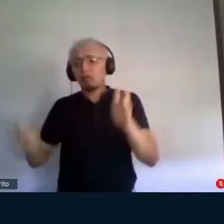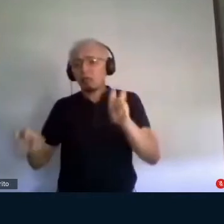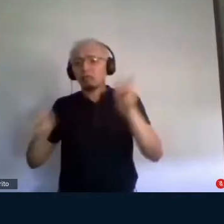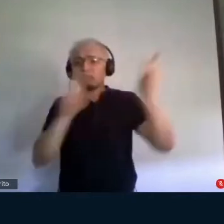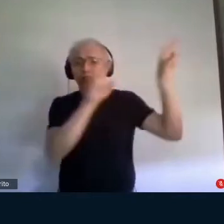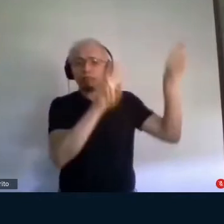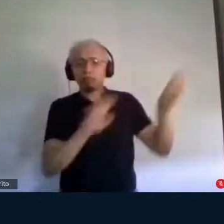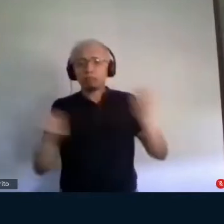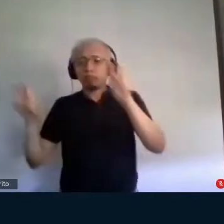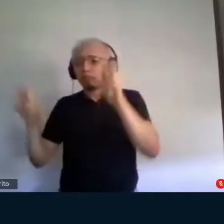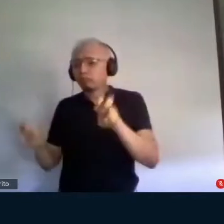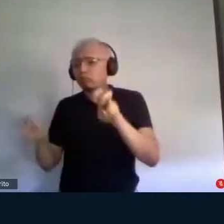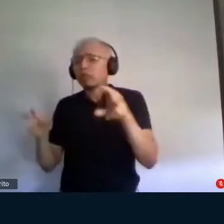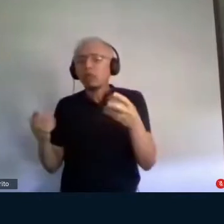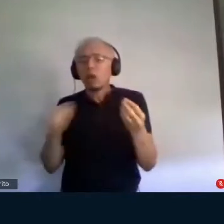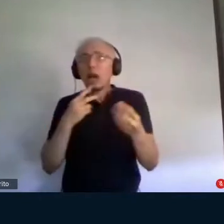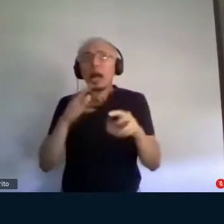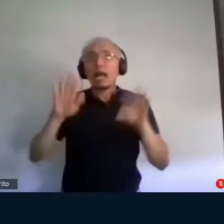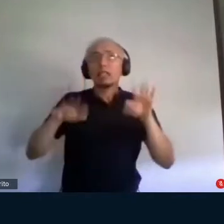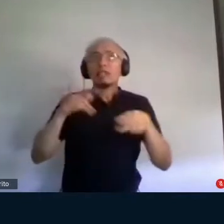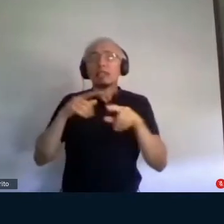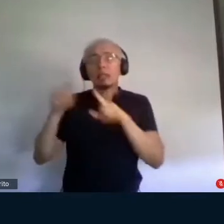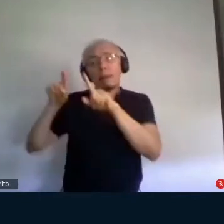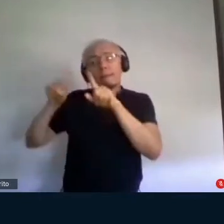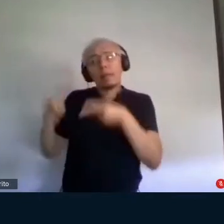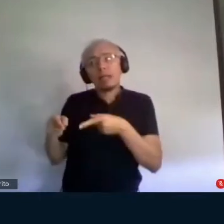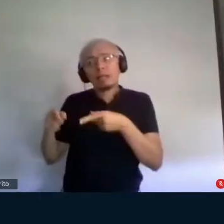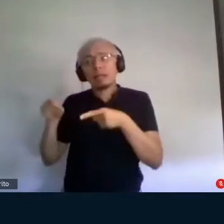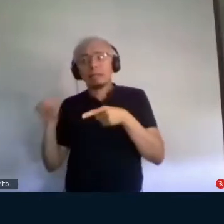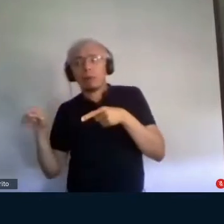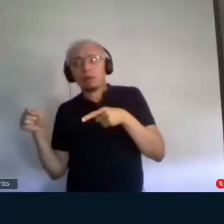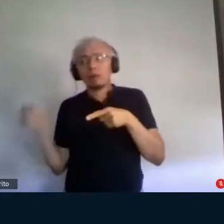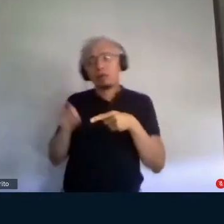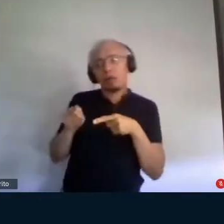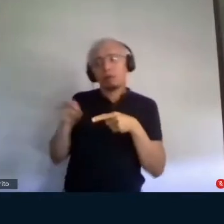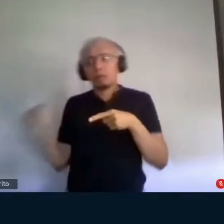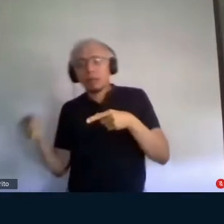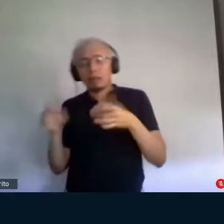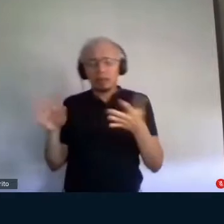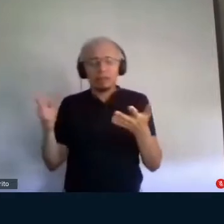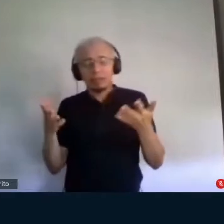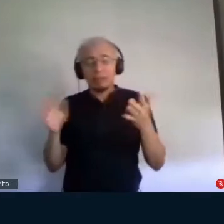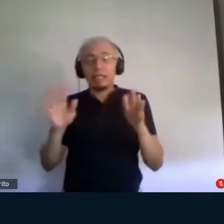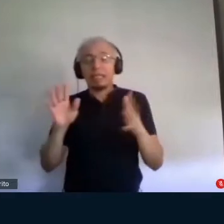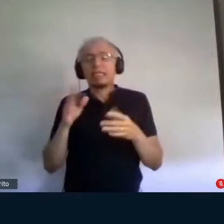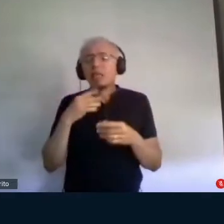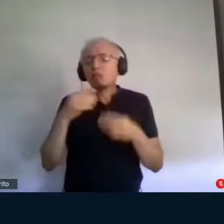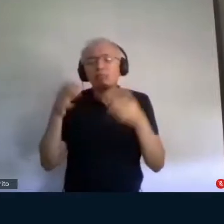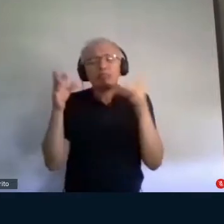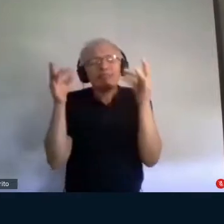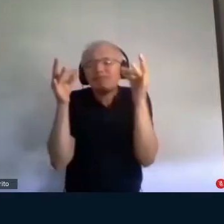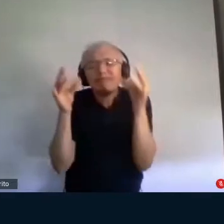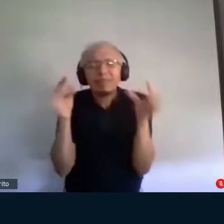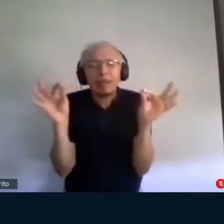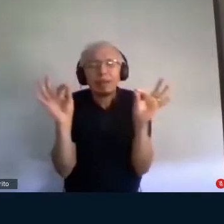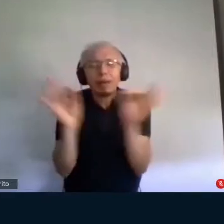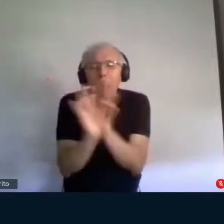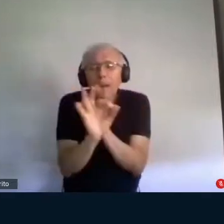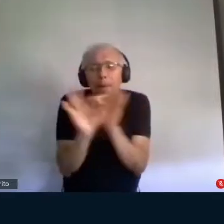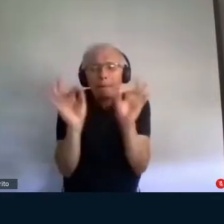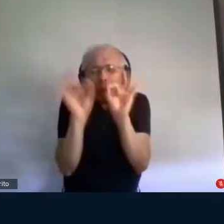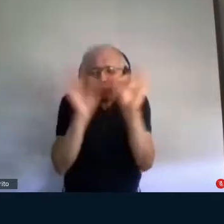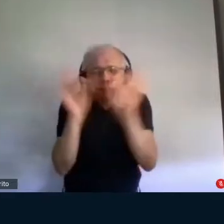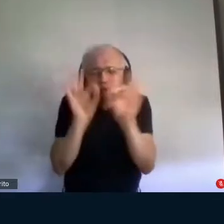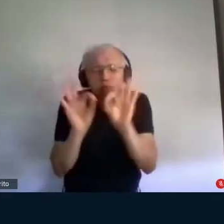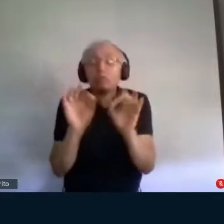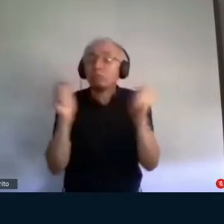você coloca um parêntese dentro do ponto, às vezes fora, enfim, pequenos detalhes que, claro, são